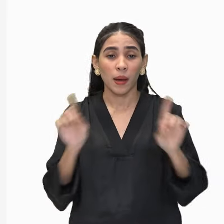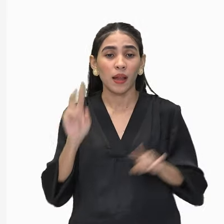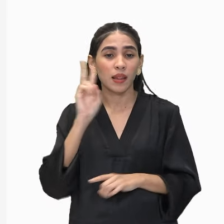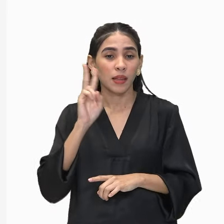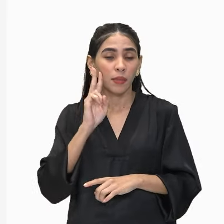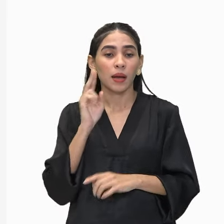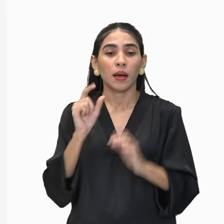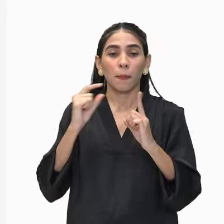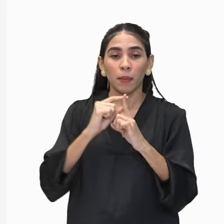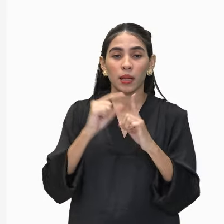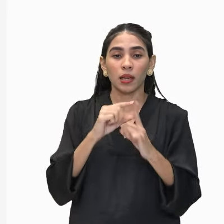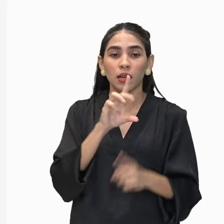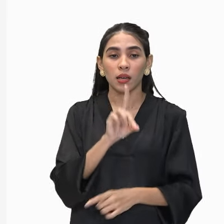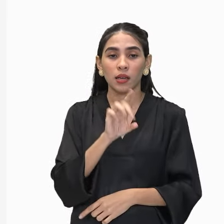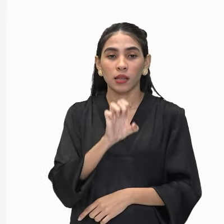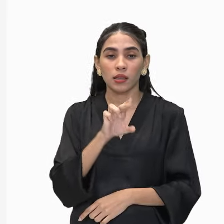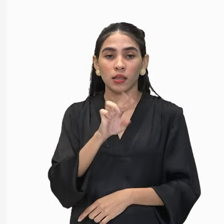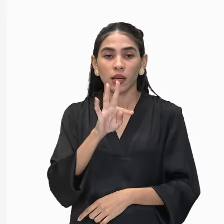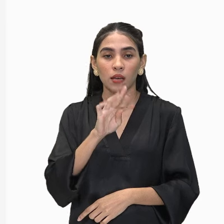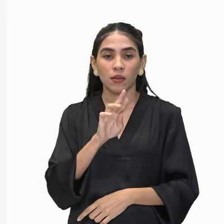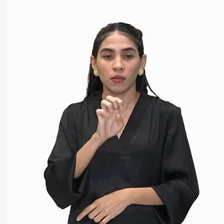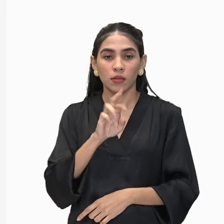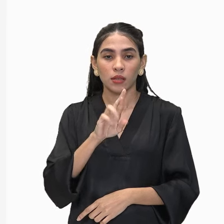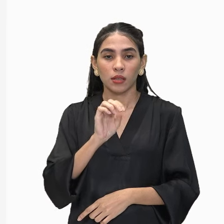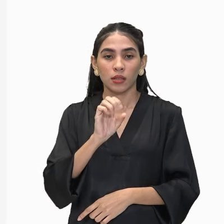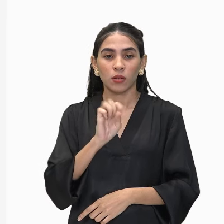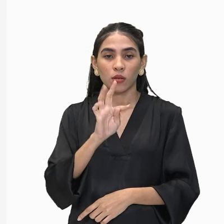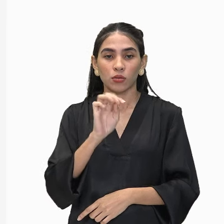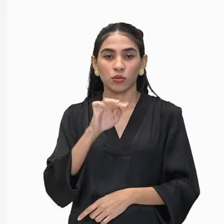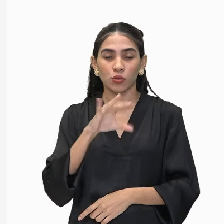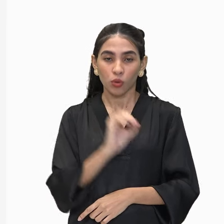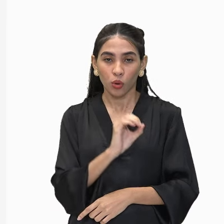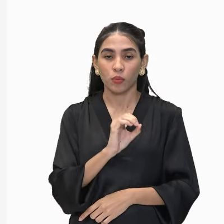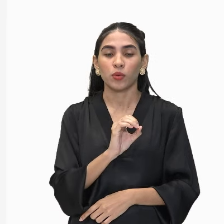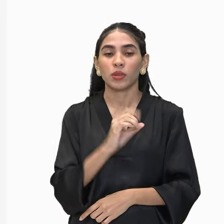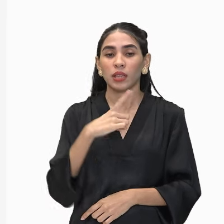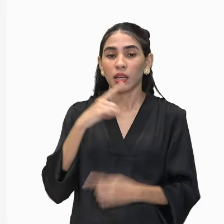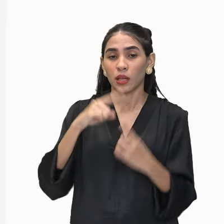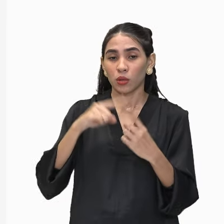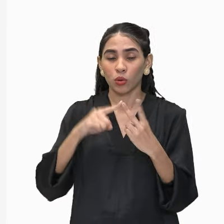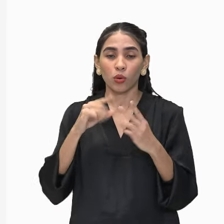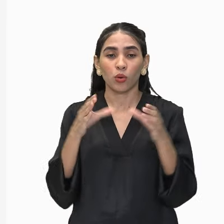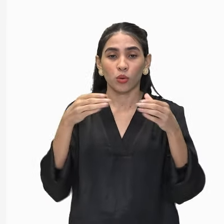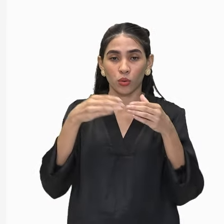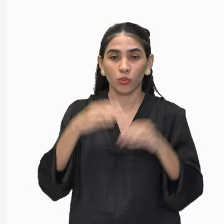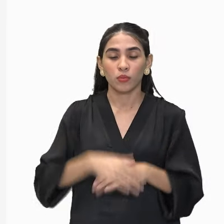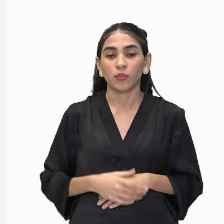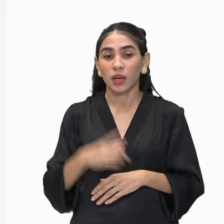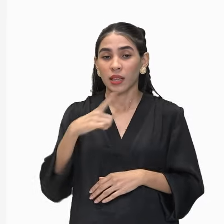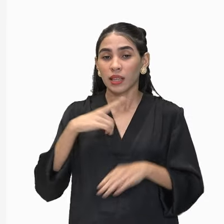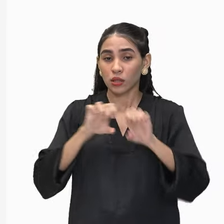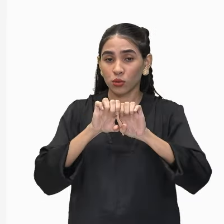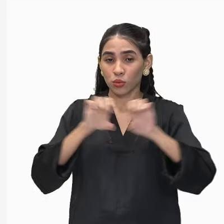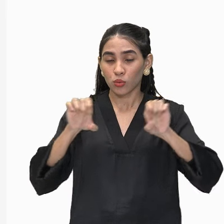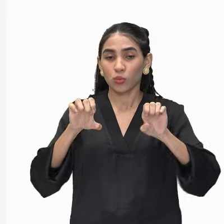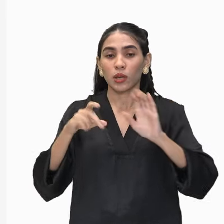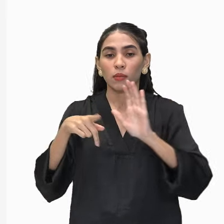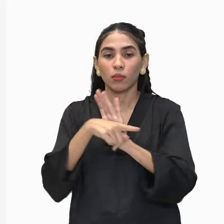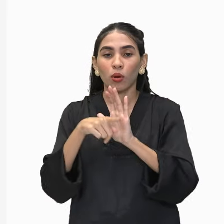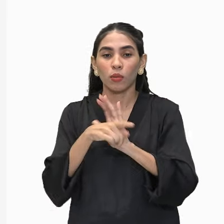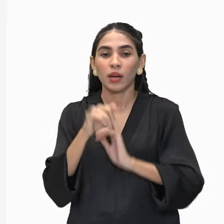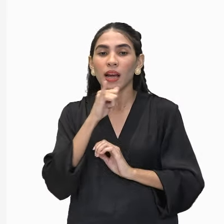os indivíduos do filo Equinodermas e cordados que possuem uma formação embrionária